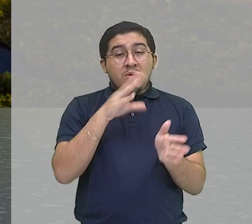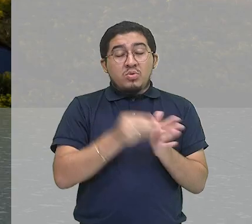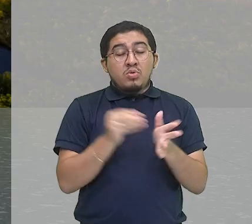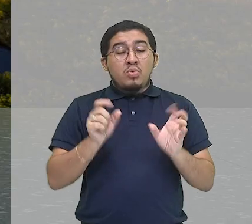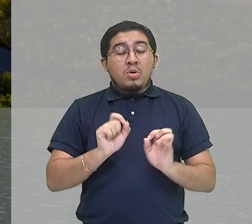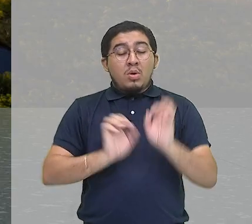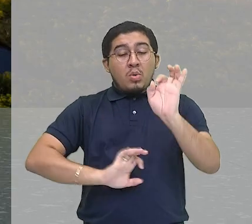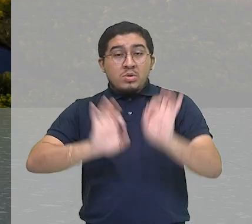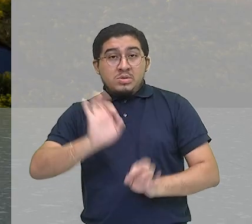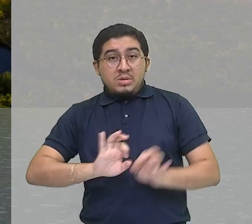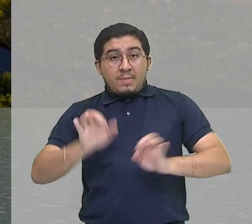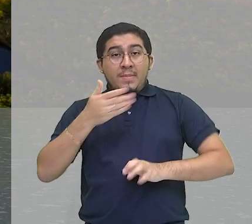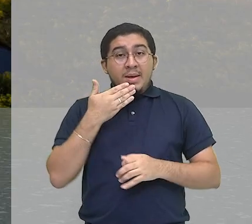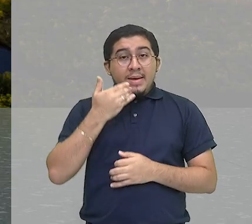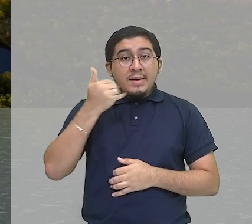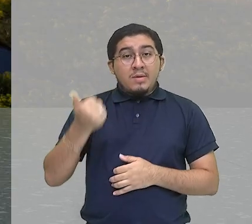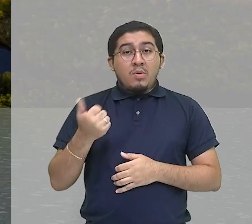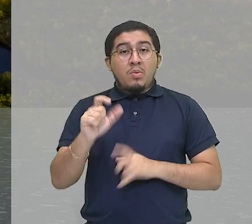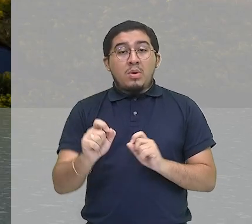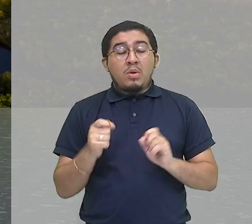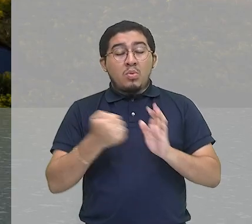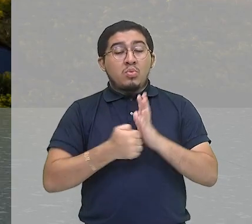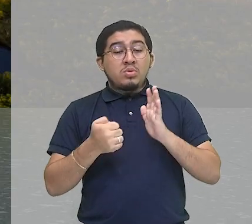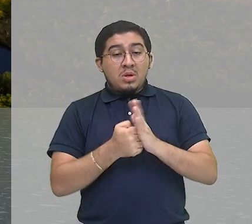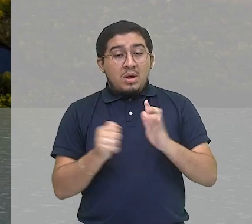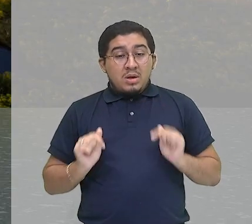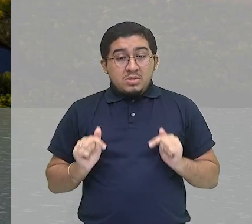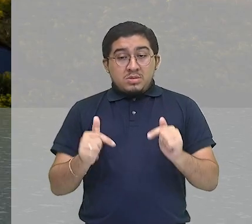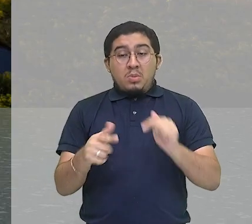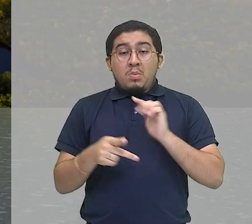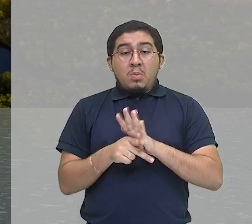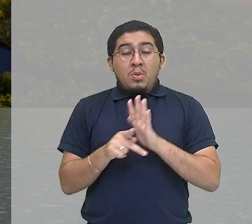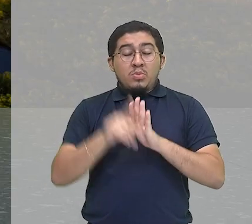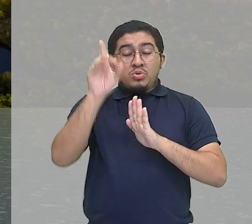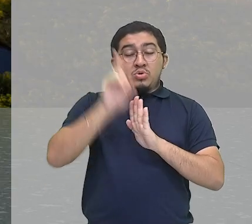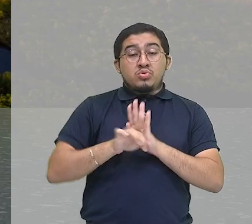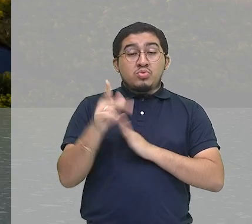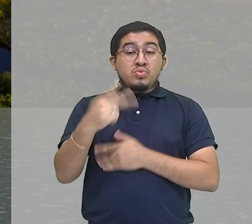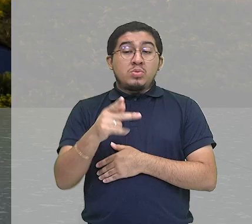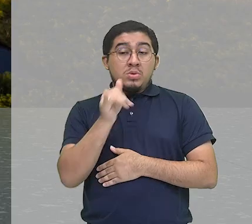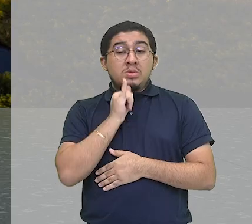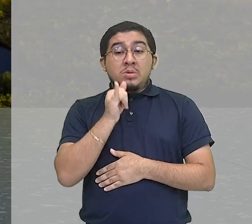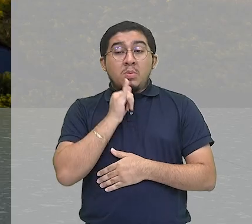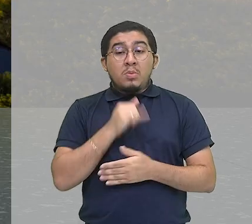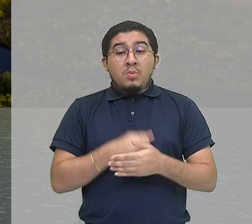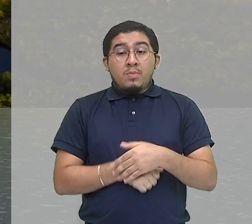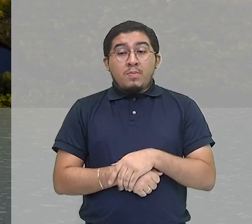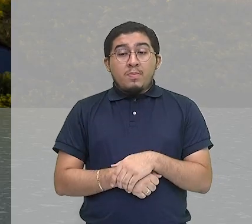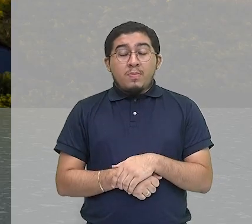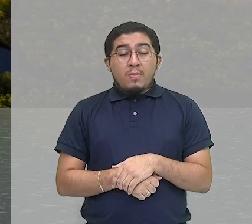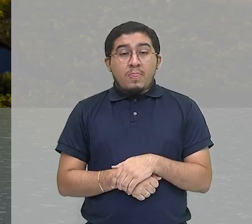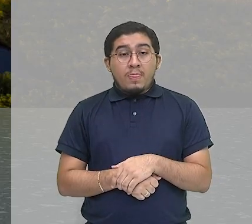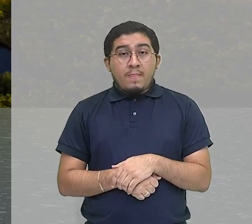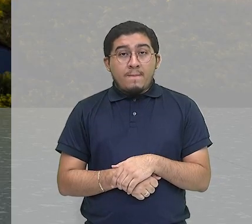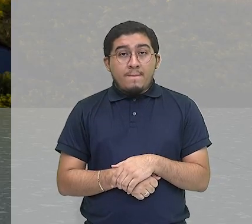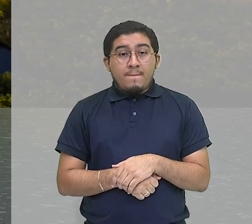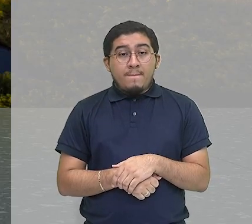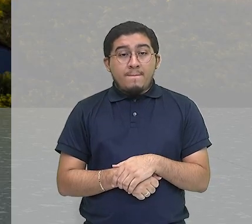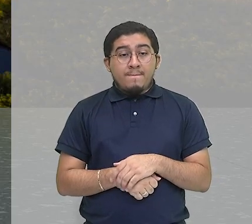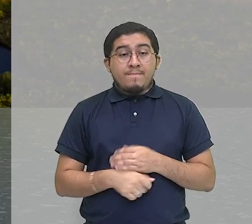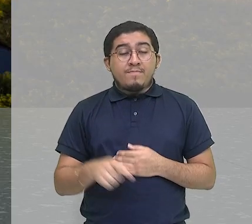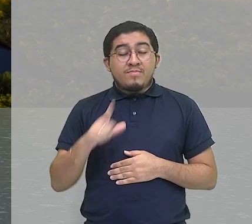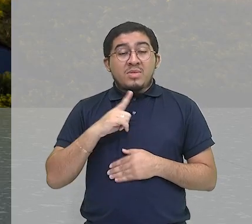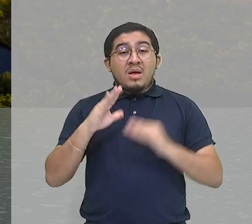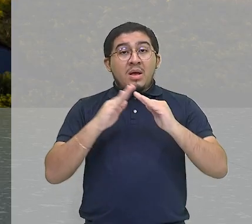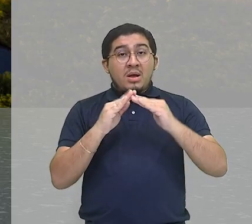se organizar para lutar em prol dos seus direitos. Como exemplo, nós trouxemos aqui para vocês a